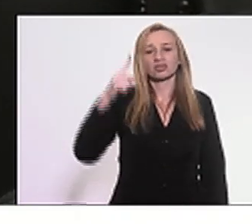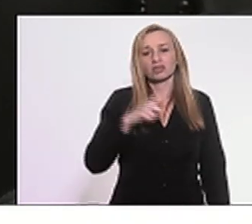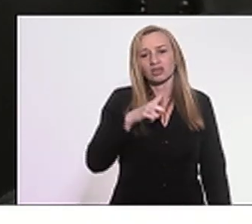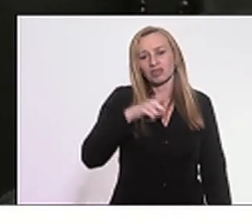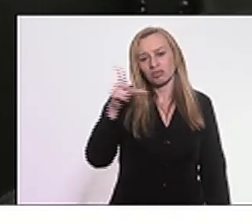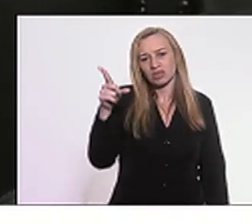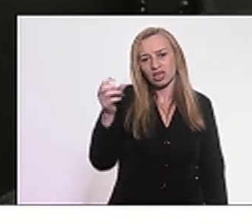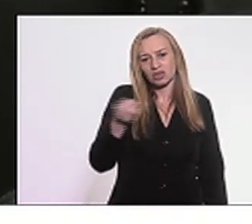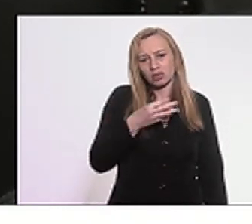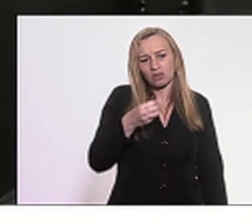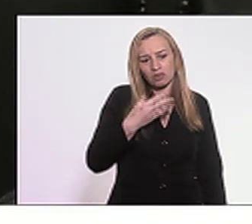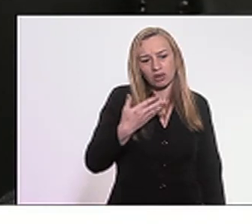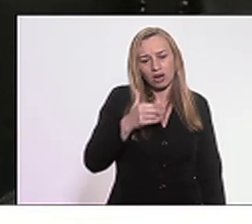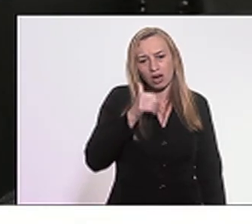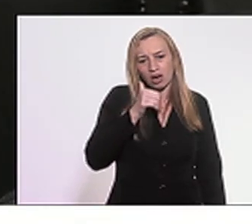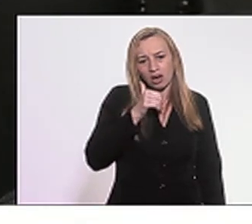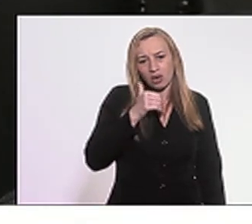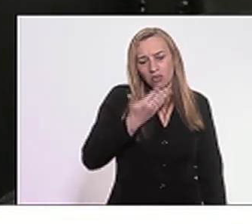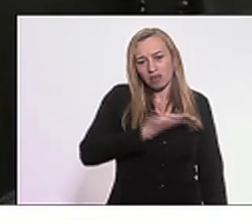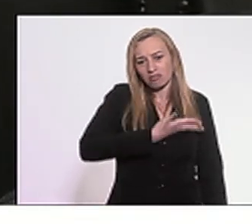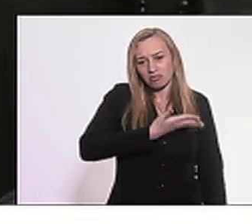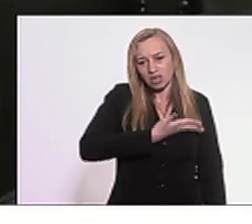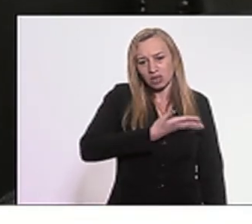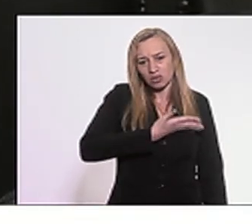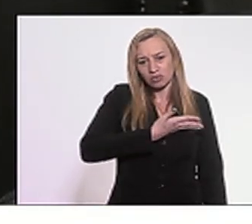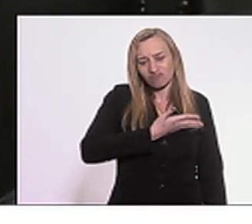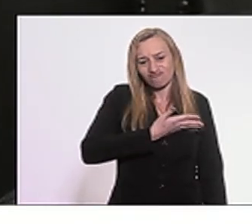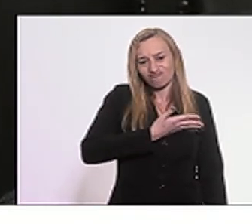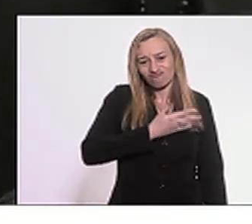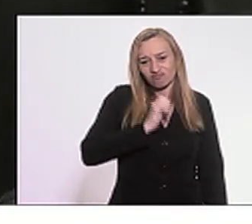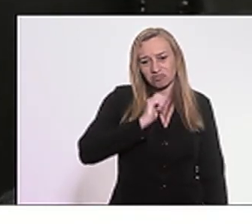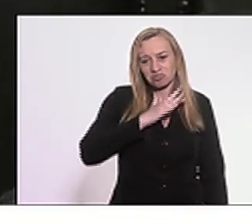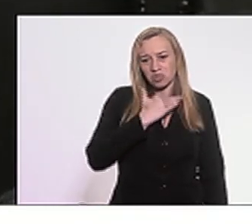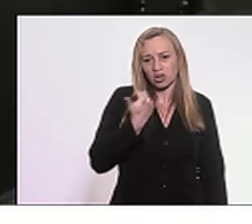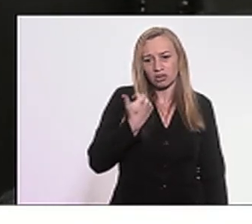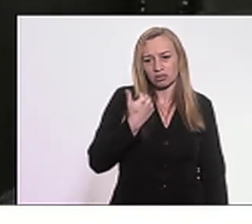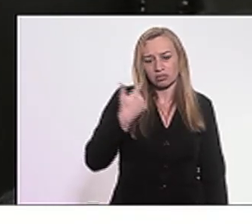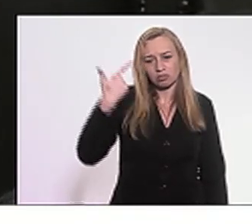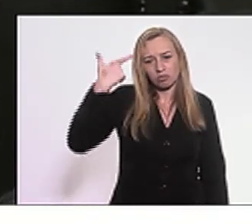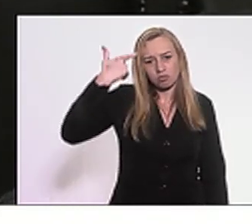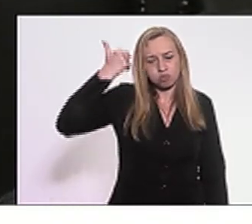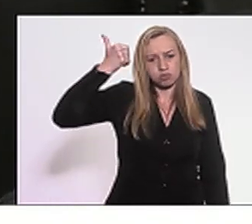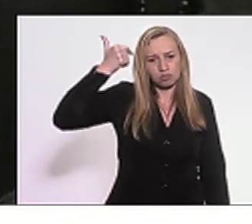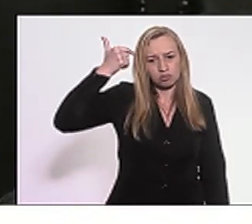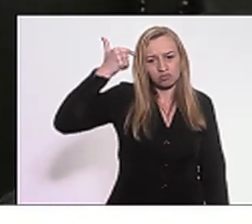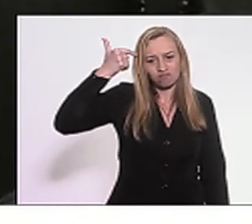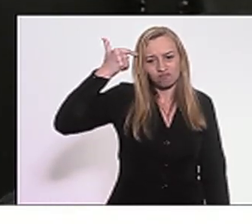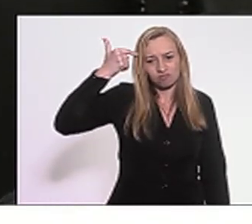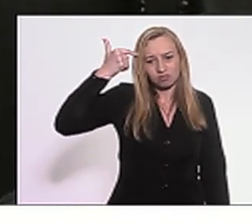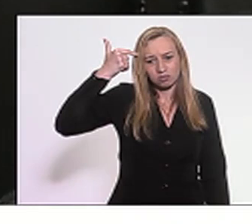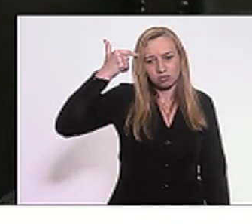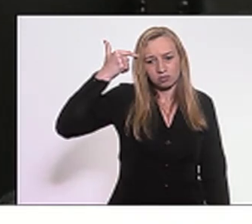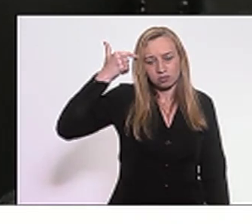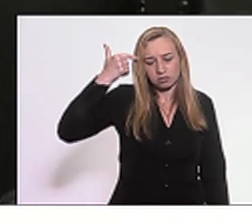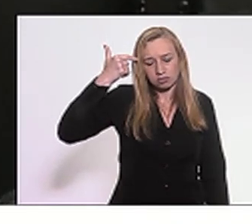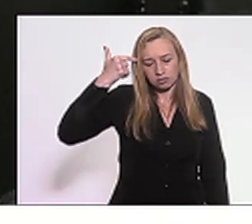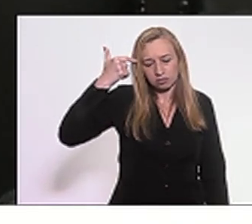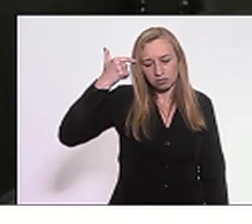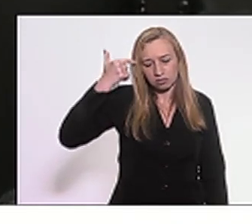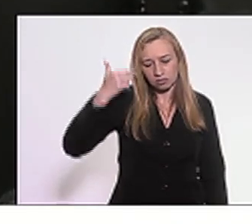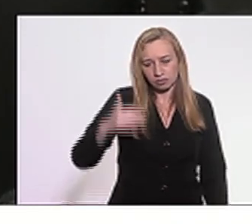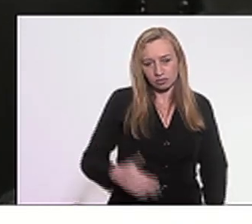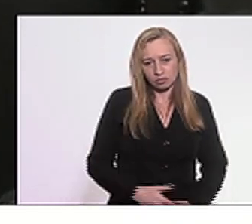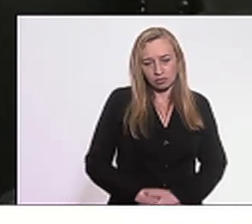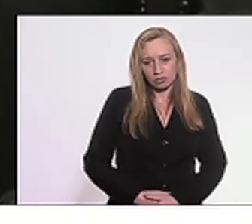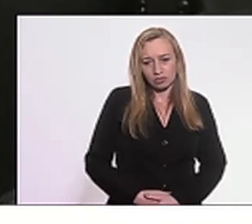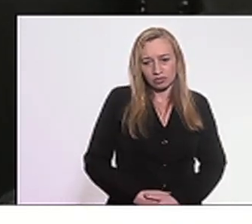o caso de uma colega perita que, infelizmente, veio a tirar a sua vida. E, como